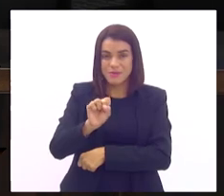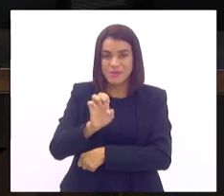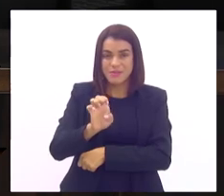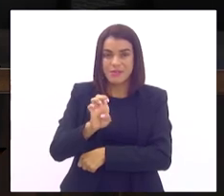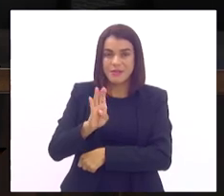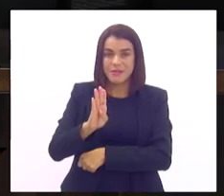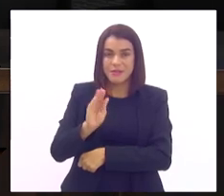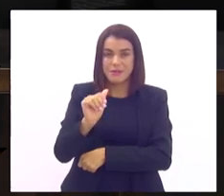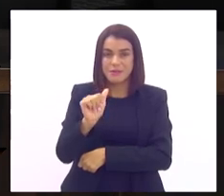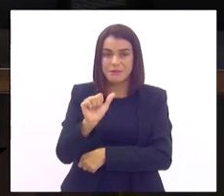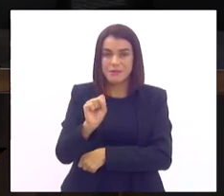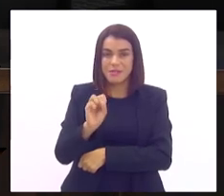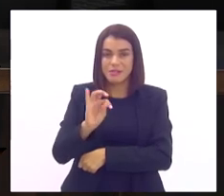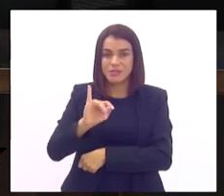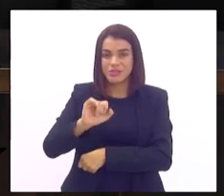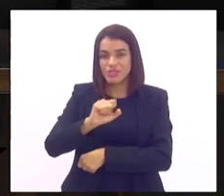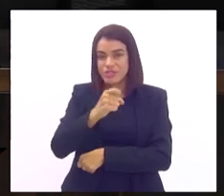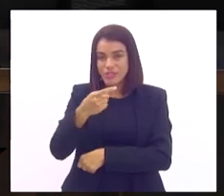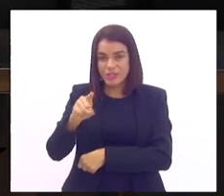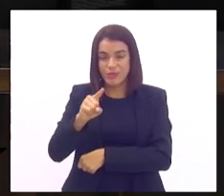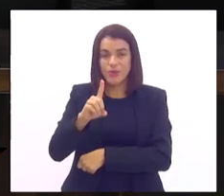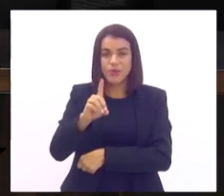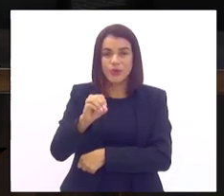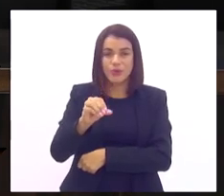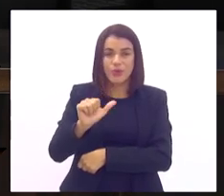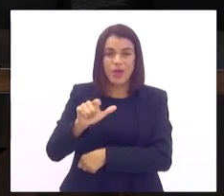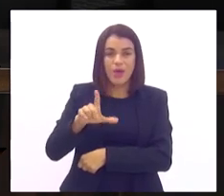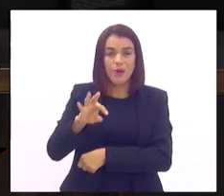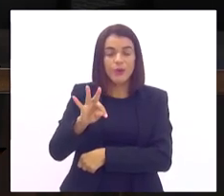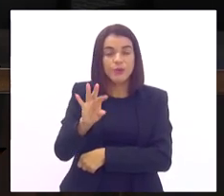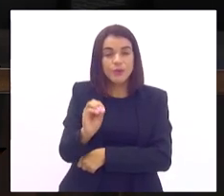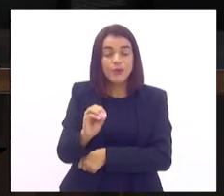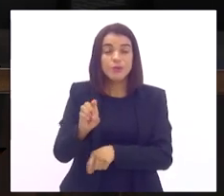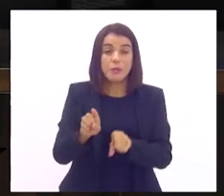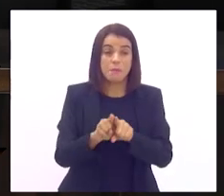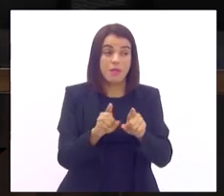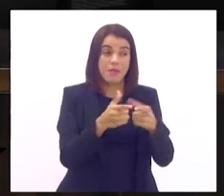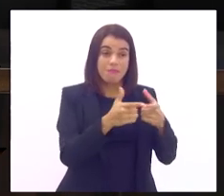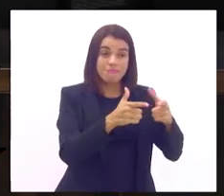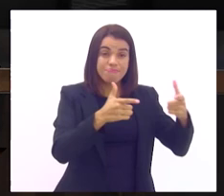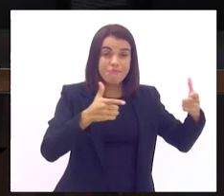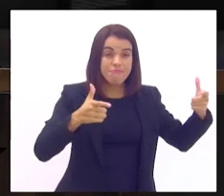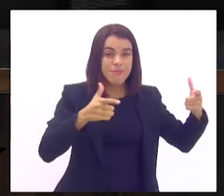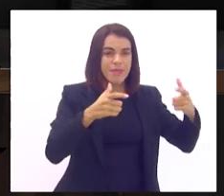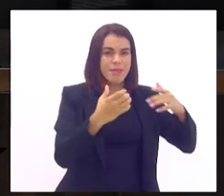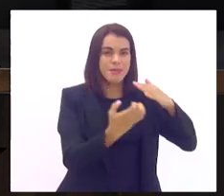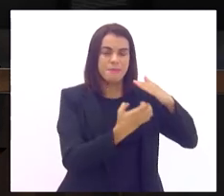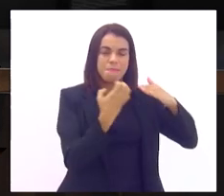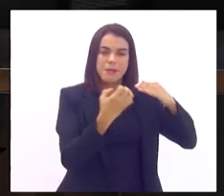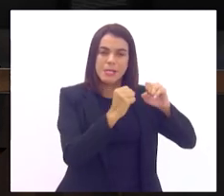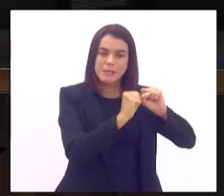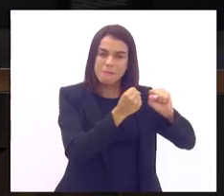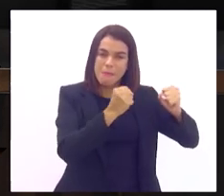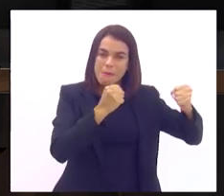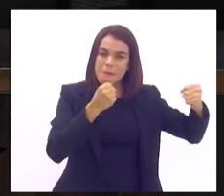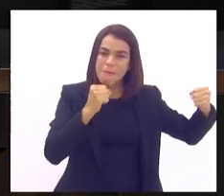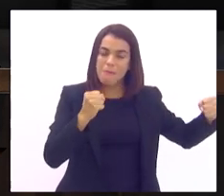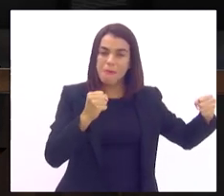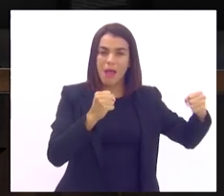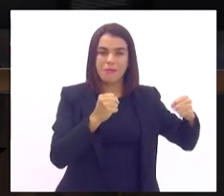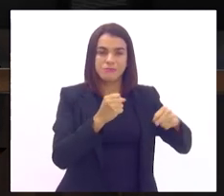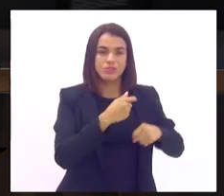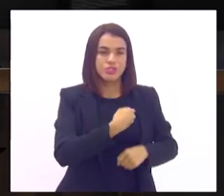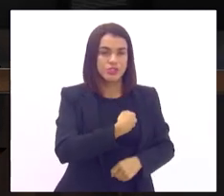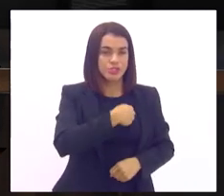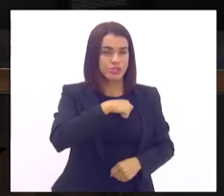né, até as grandes empresas de contabilidade, as grandes empresas de